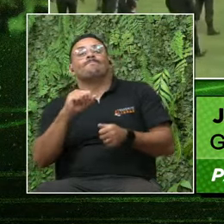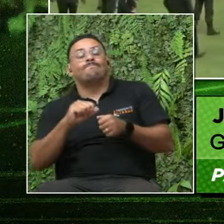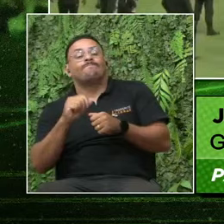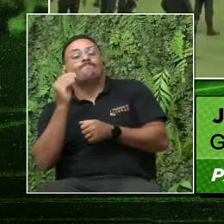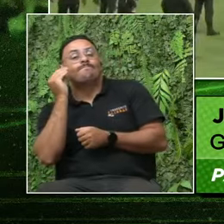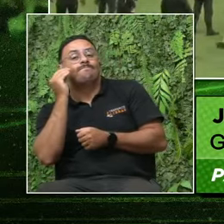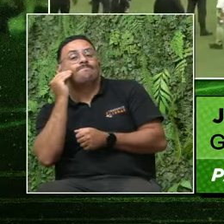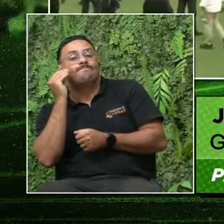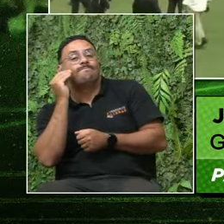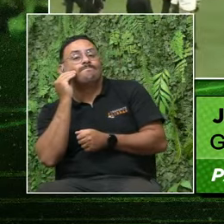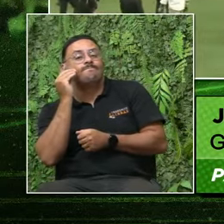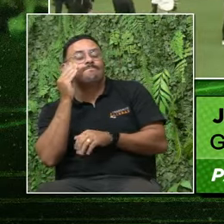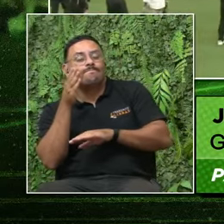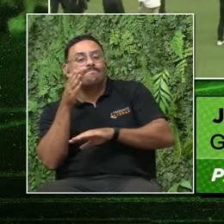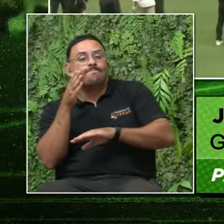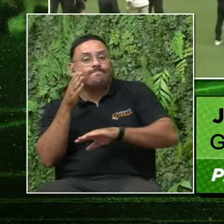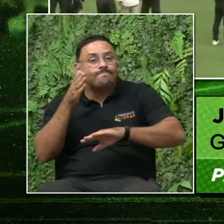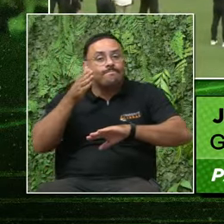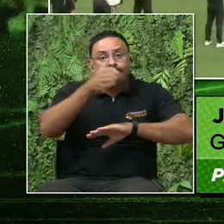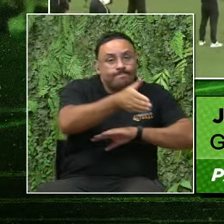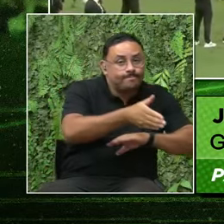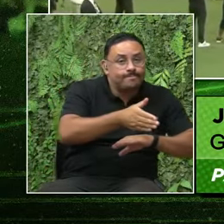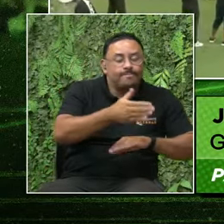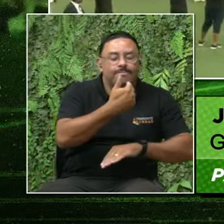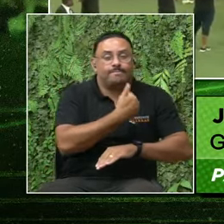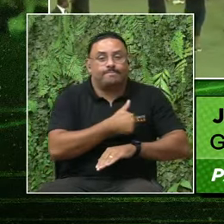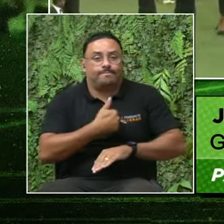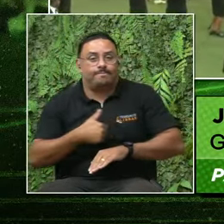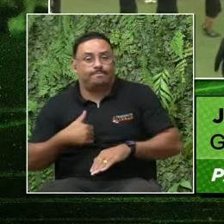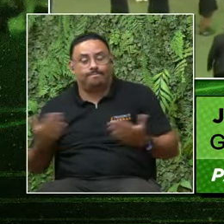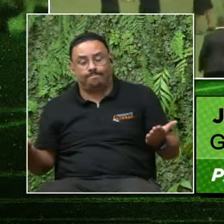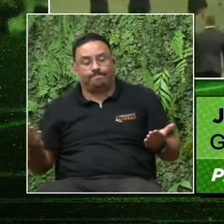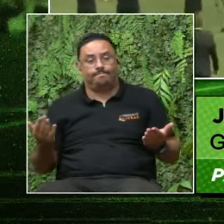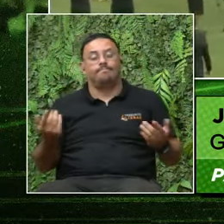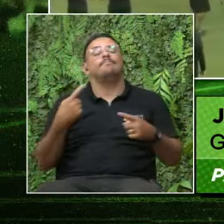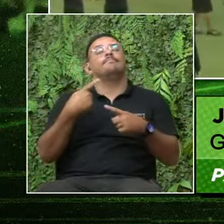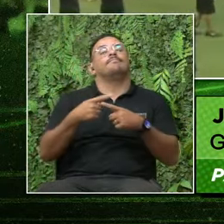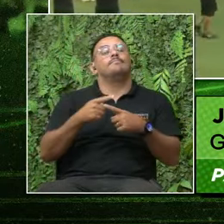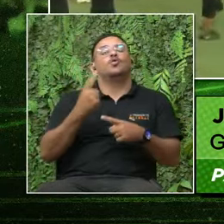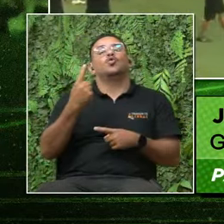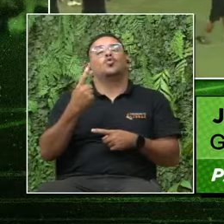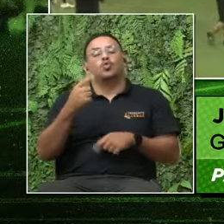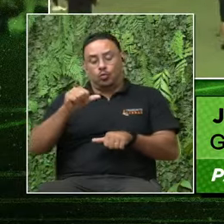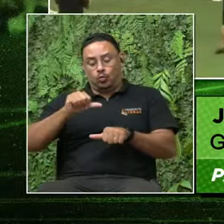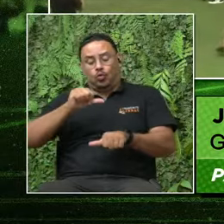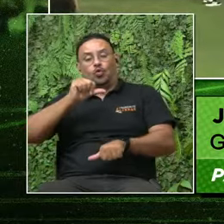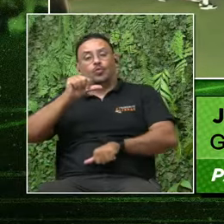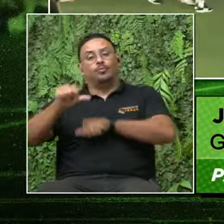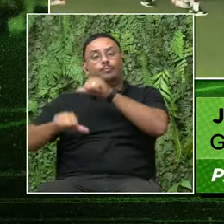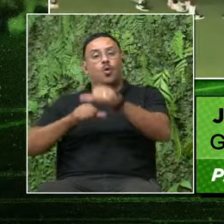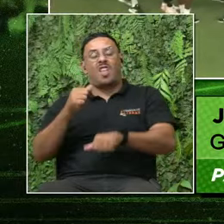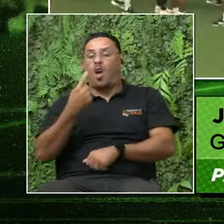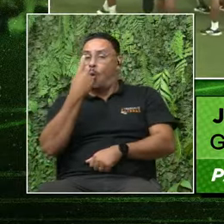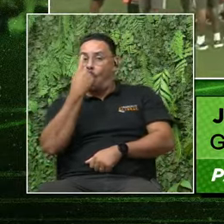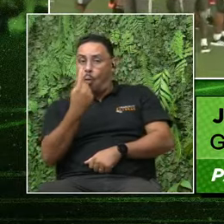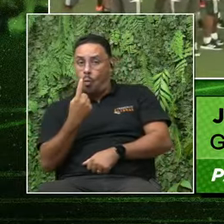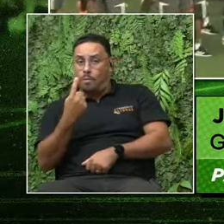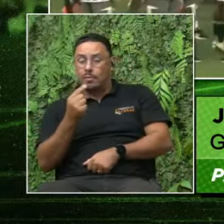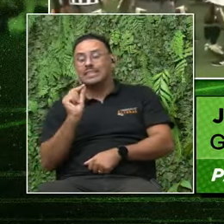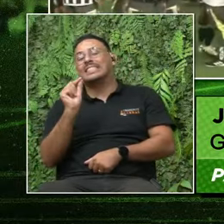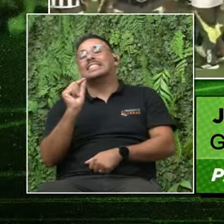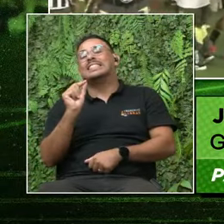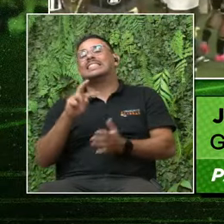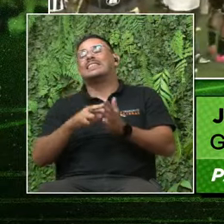de tentar atacar o Atlético de uma maneira um pouco mais agressiva por quê Porque uma mudança num jogo como esse Bob de